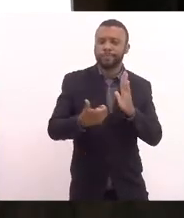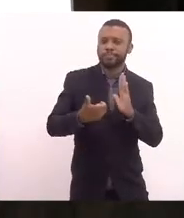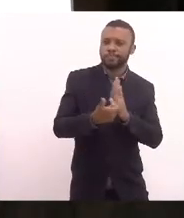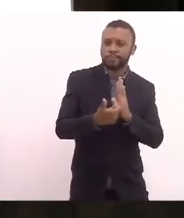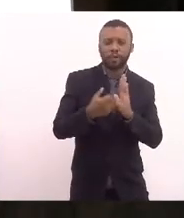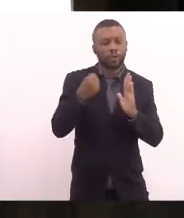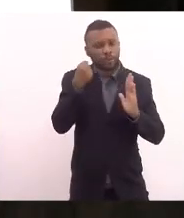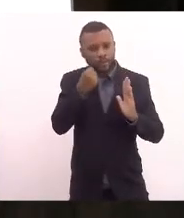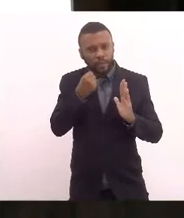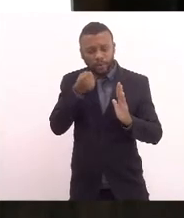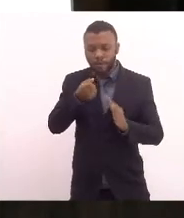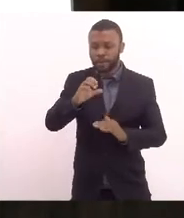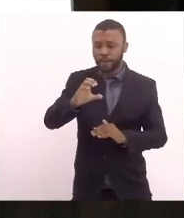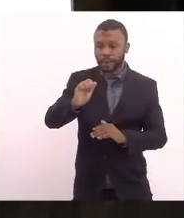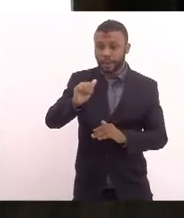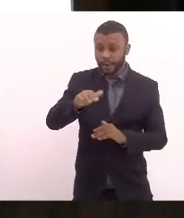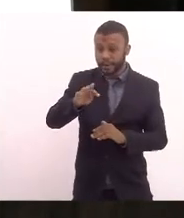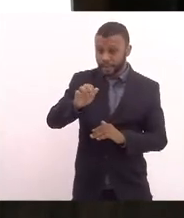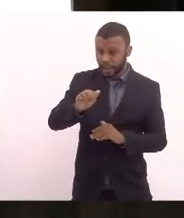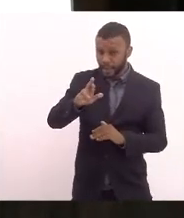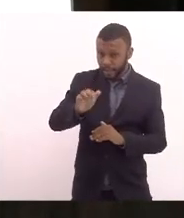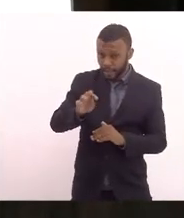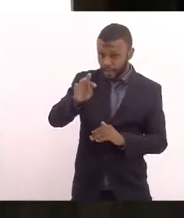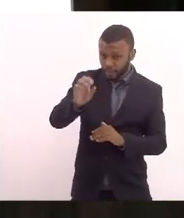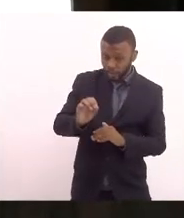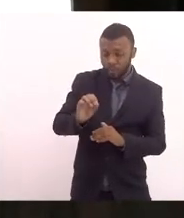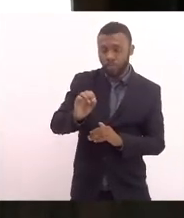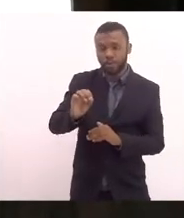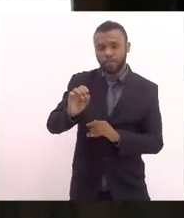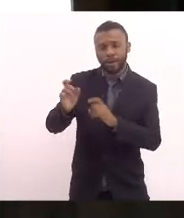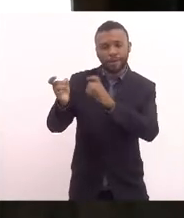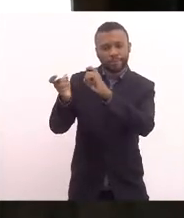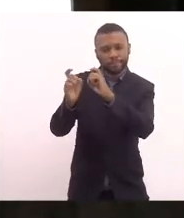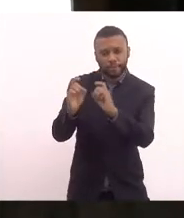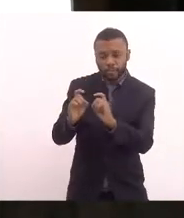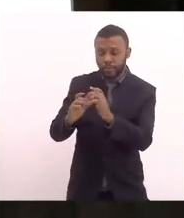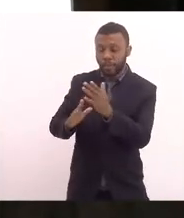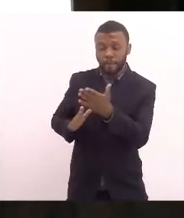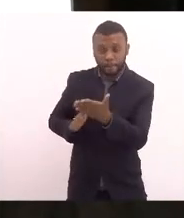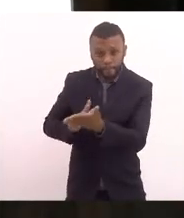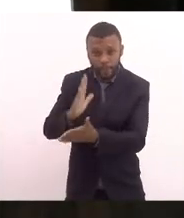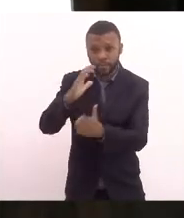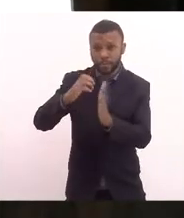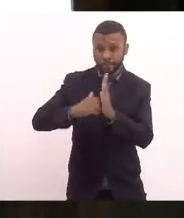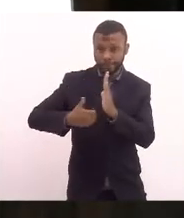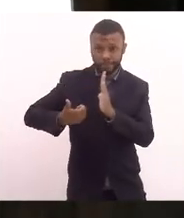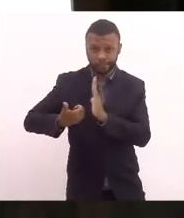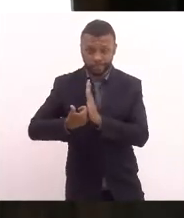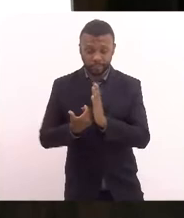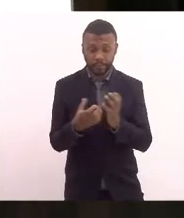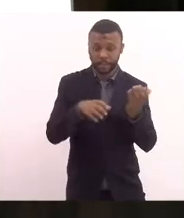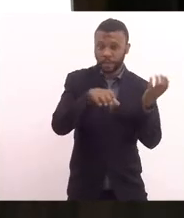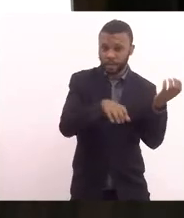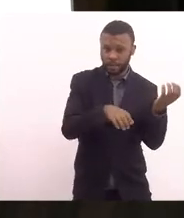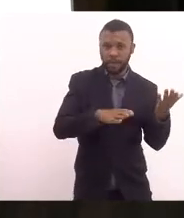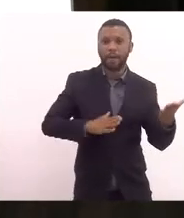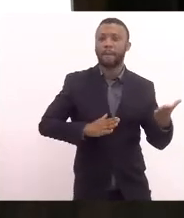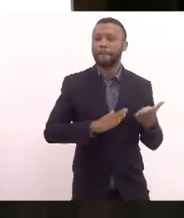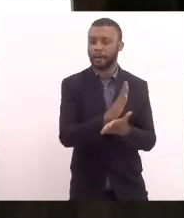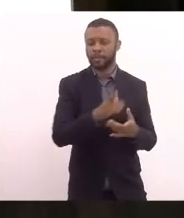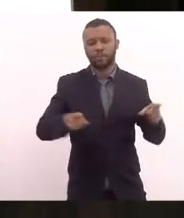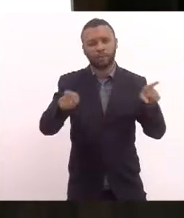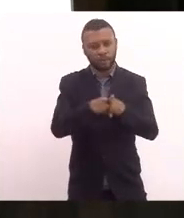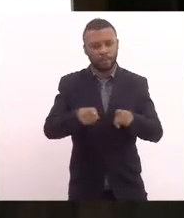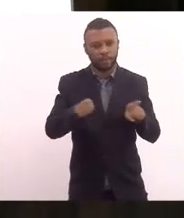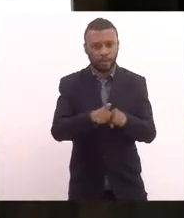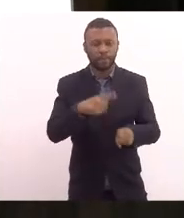piso salarial passar no Senado, passar na Câmara, foi um feito muito grande, para nós é muito importante,